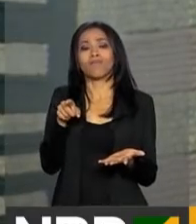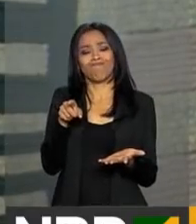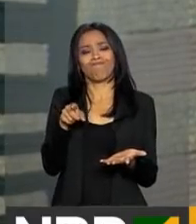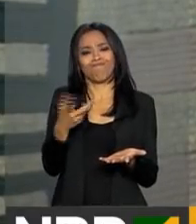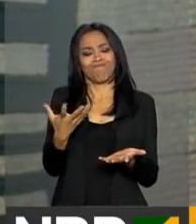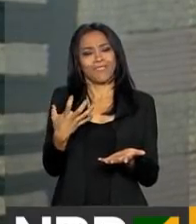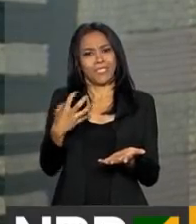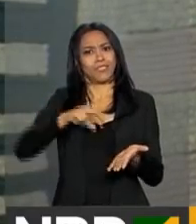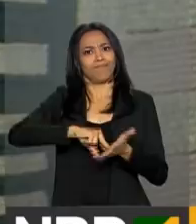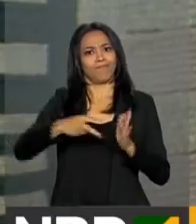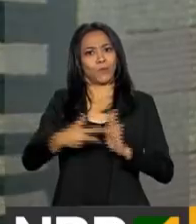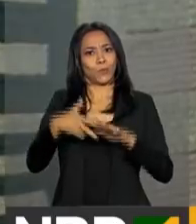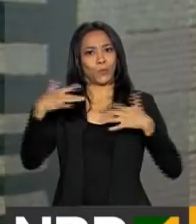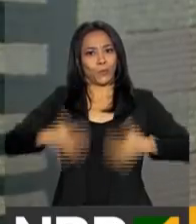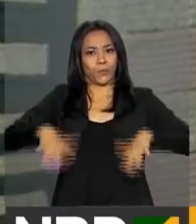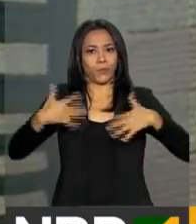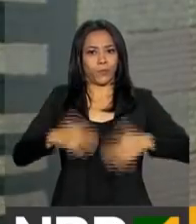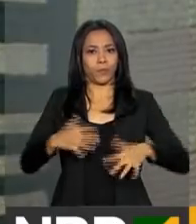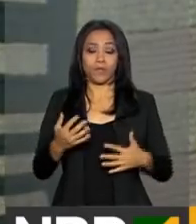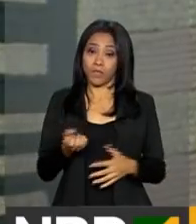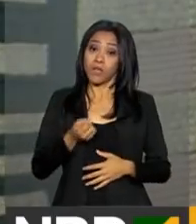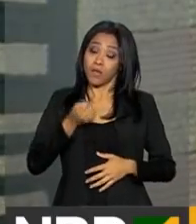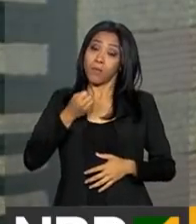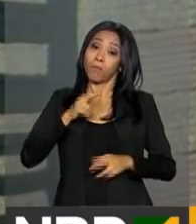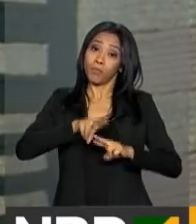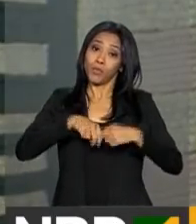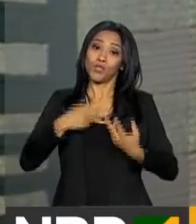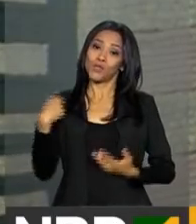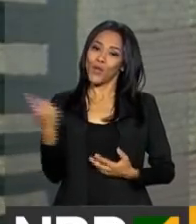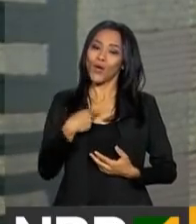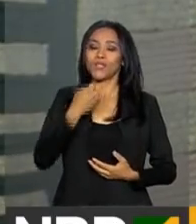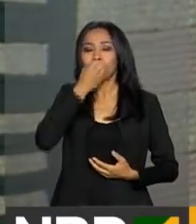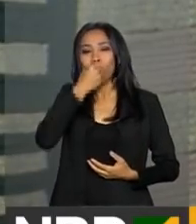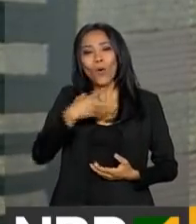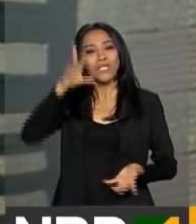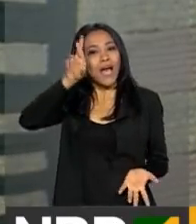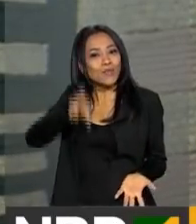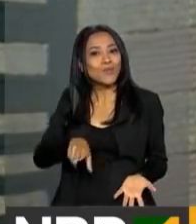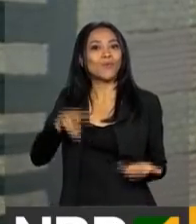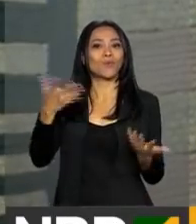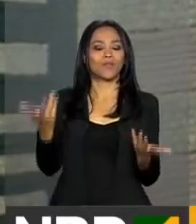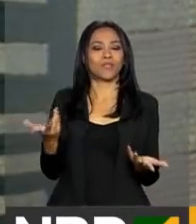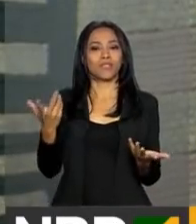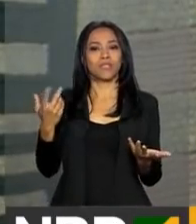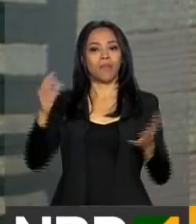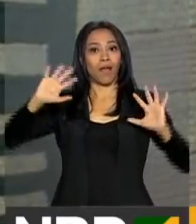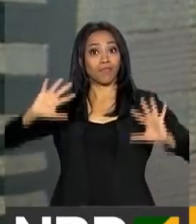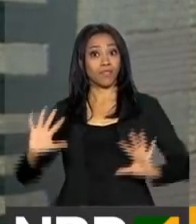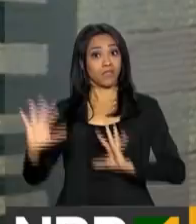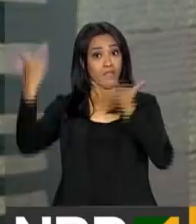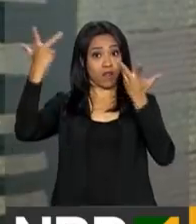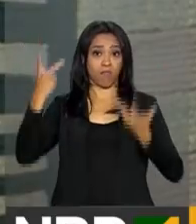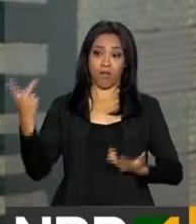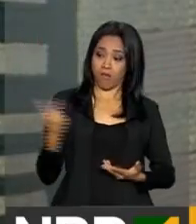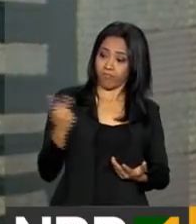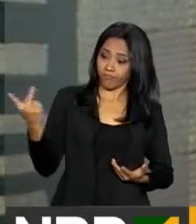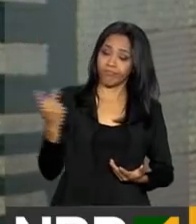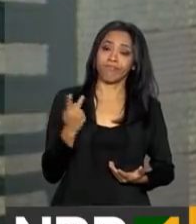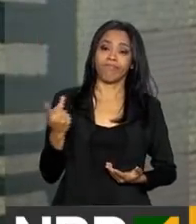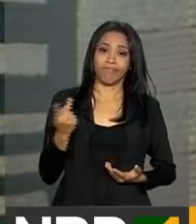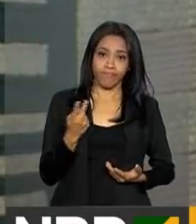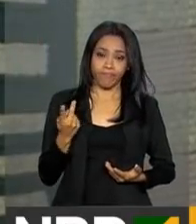expressivos que nós temos boas razões para comemorar e para celebrar.